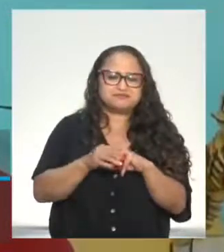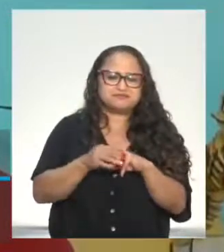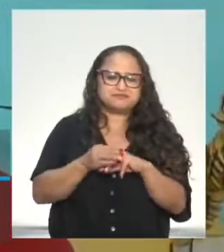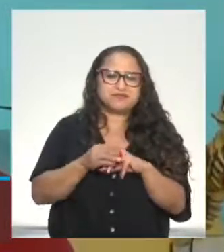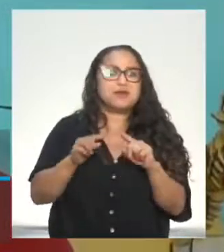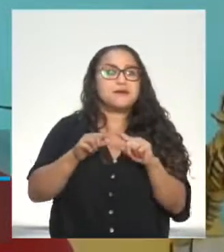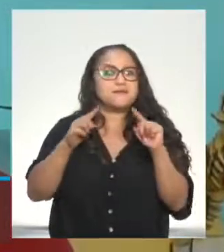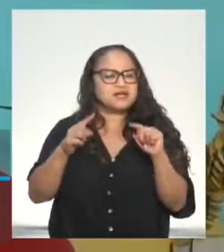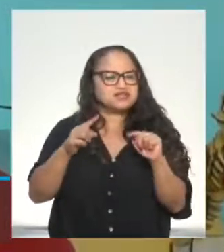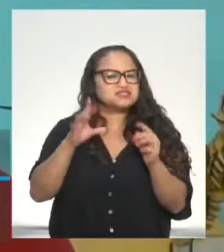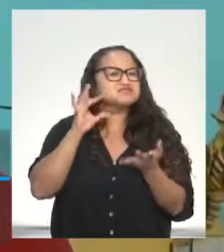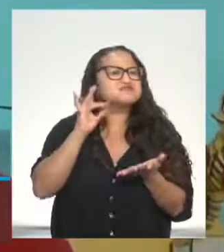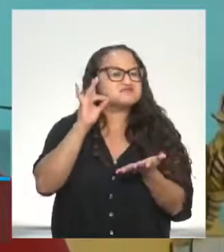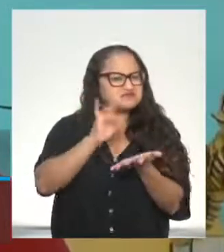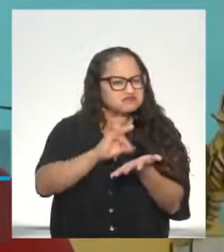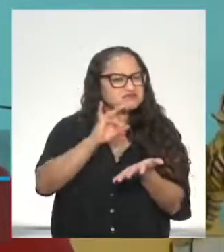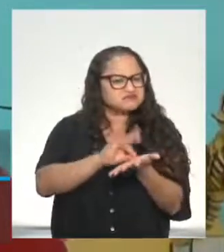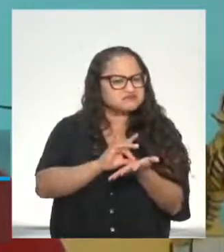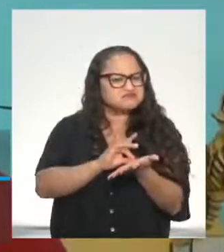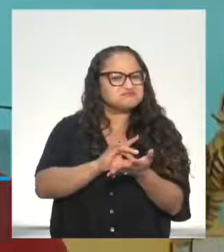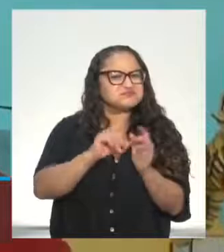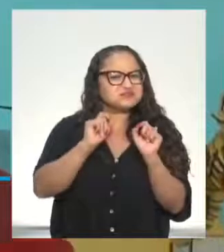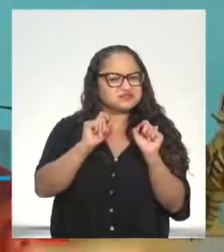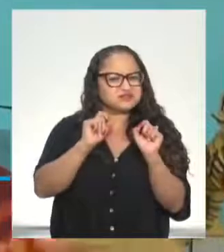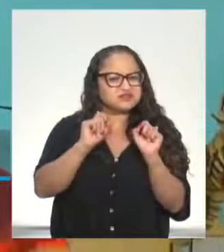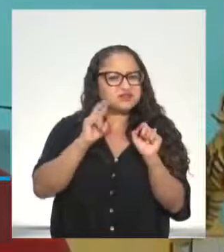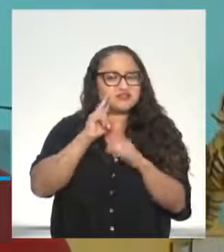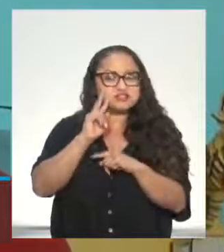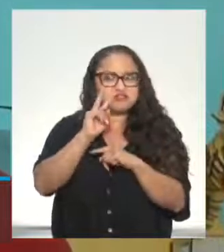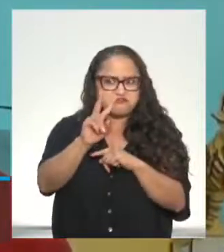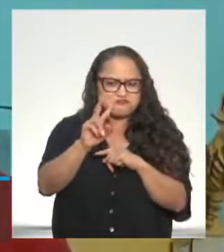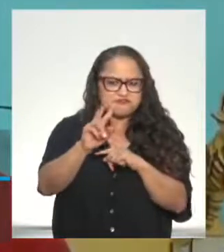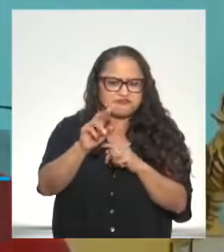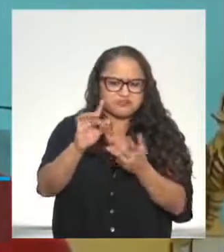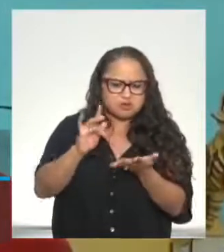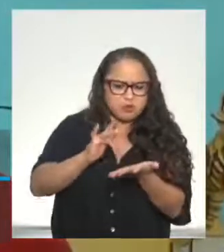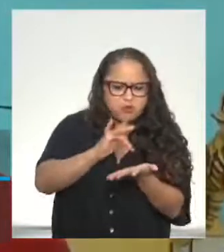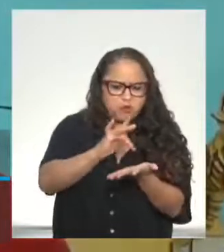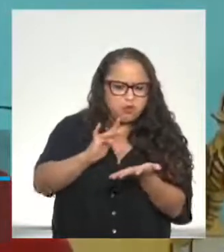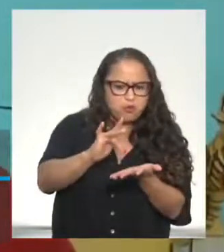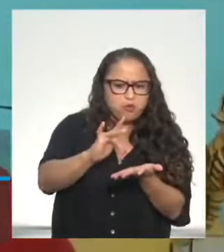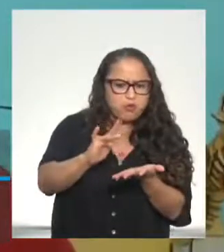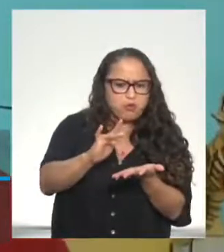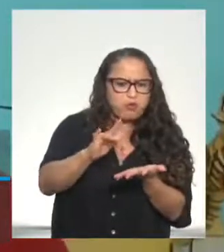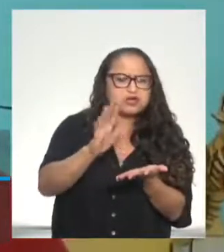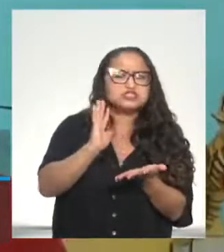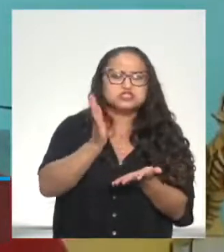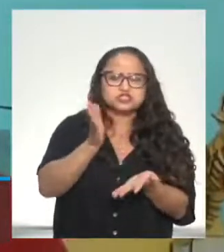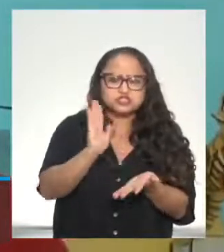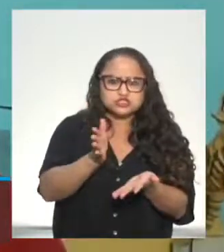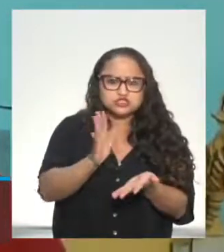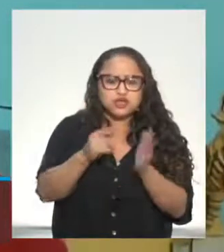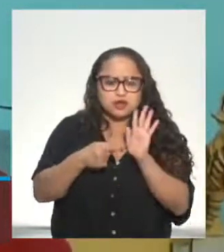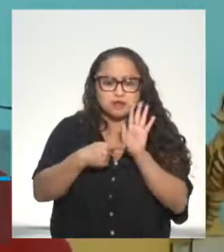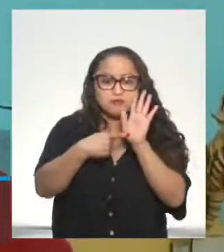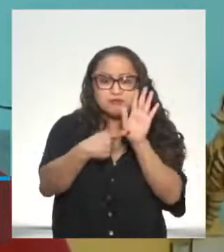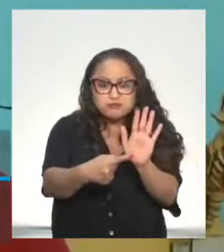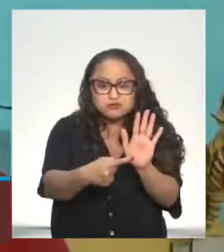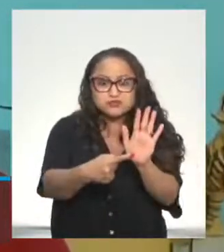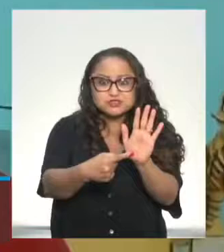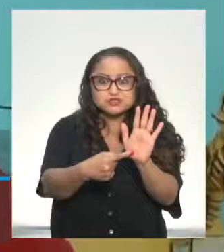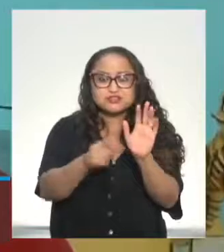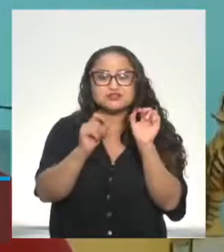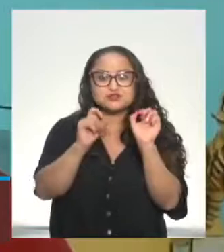tenho certeza de que quando vocês veem esses objetos impressos, quando vocês viram o professor Cássio apresentando